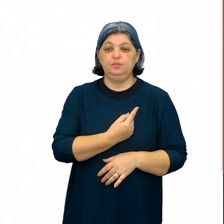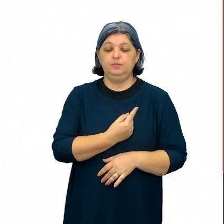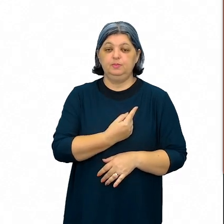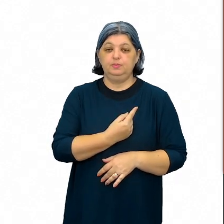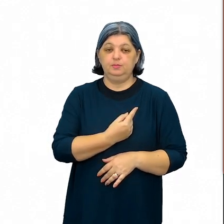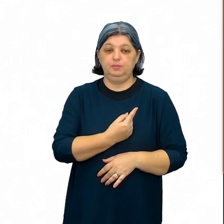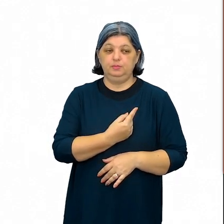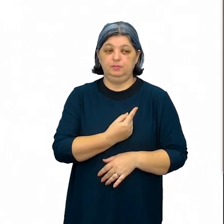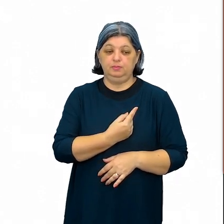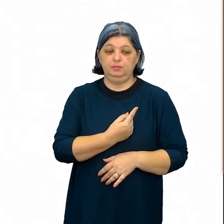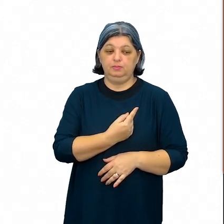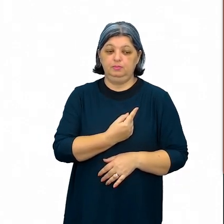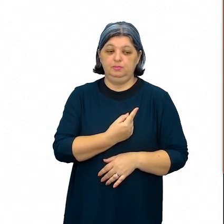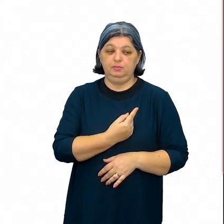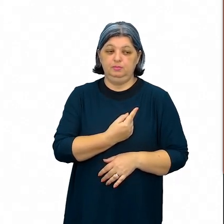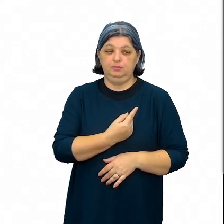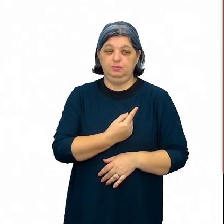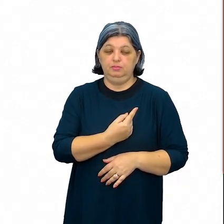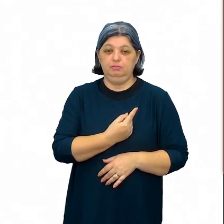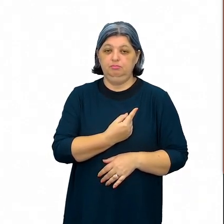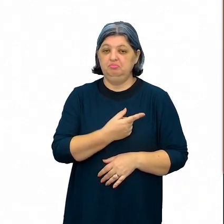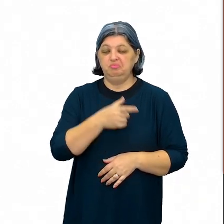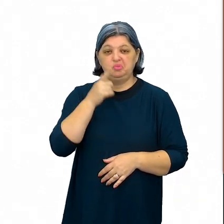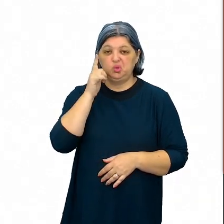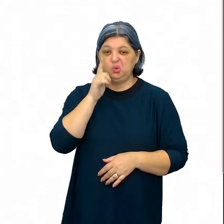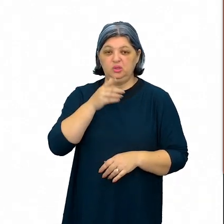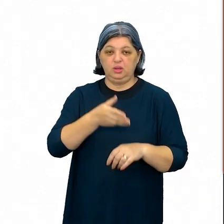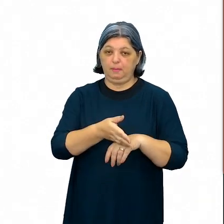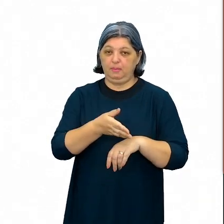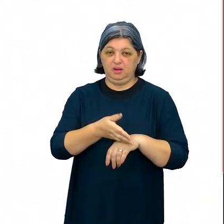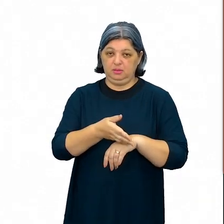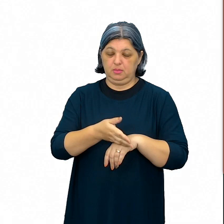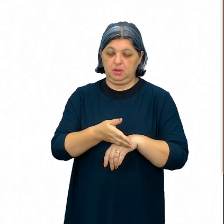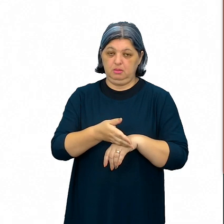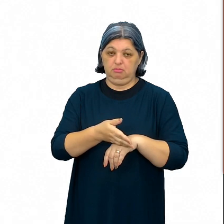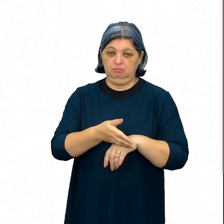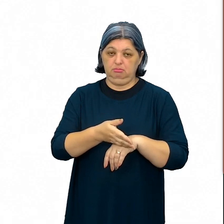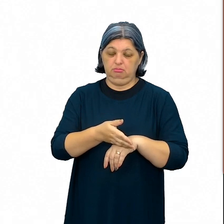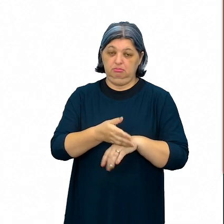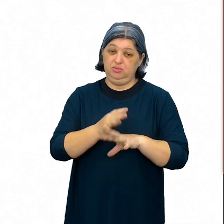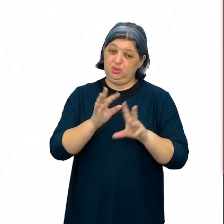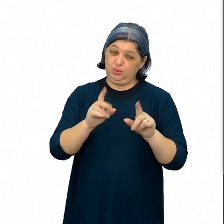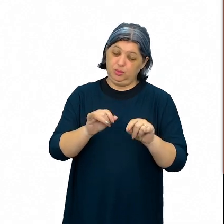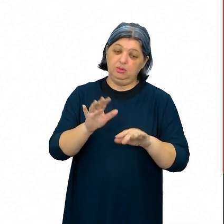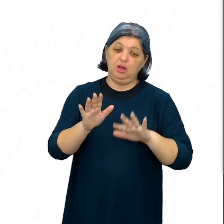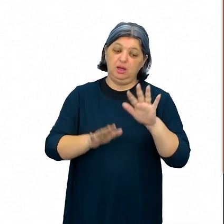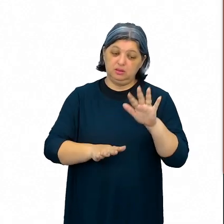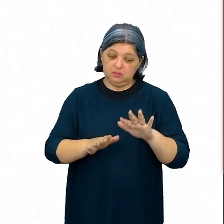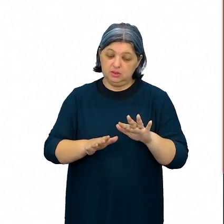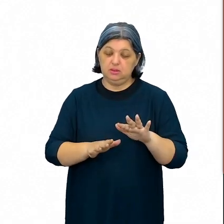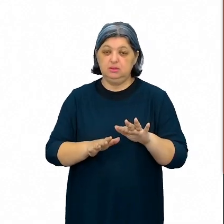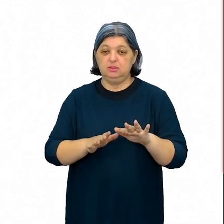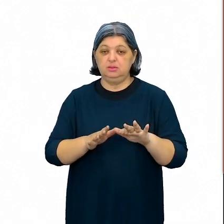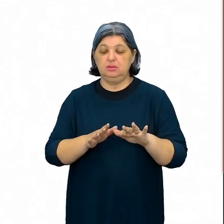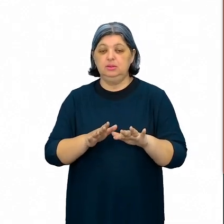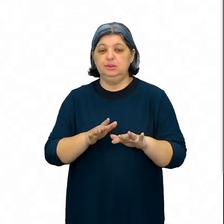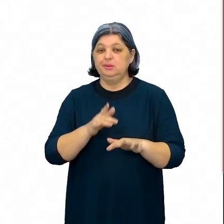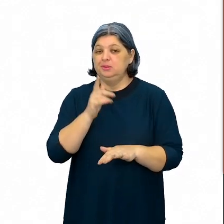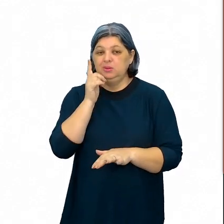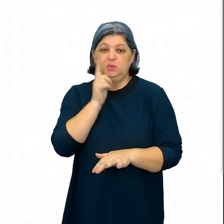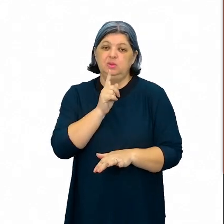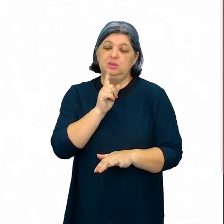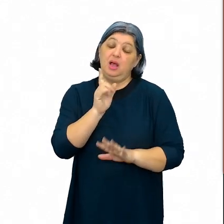por outro acaba não conseguindo participar de todo e pode ser que essa não participação é